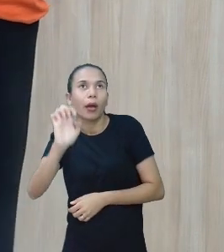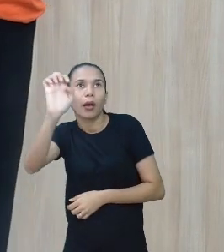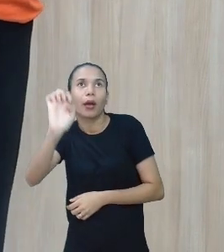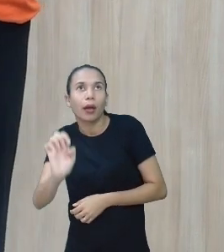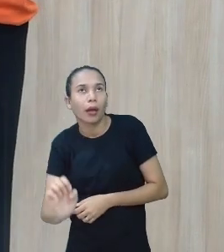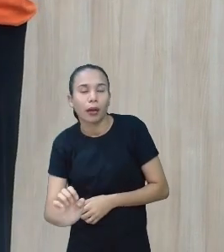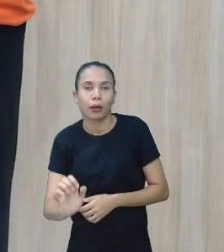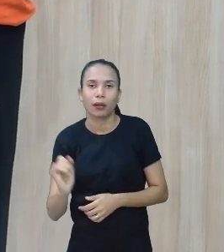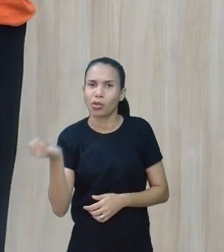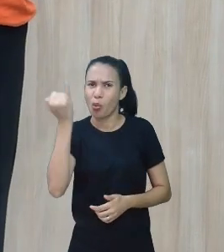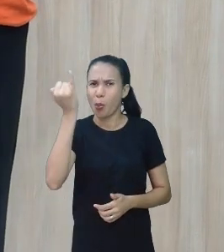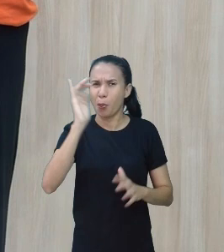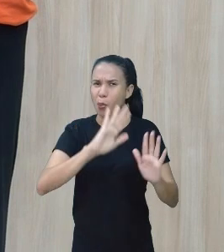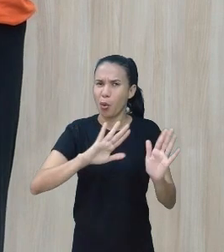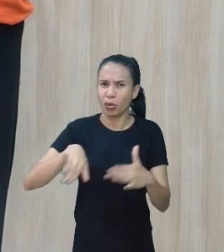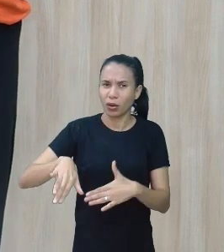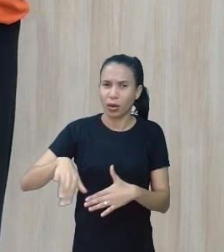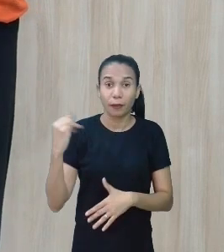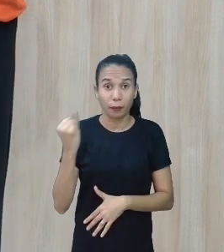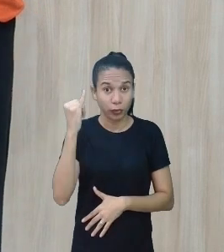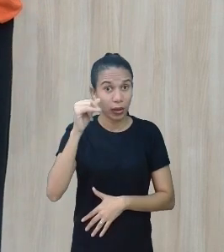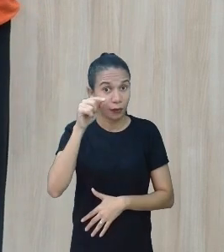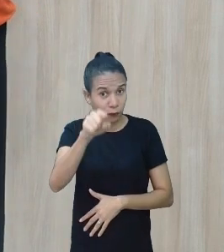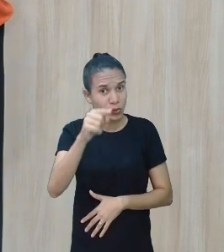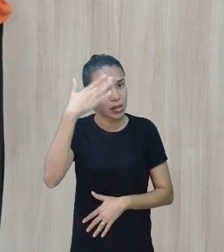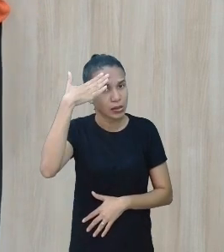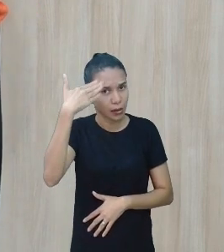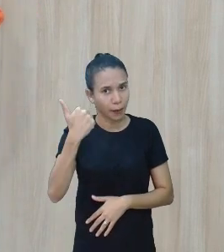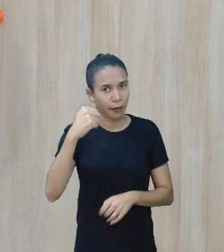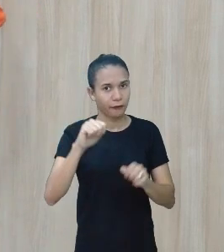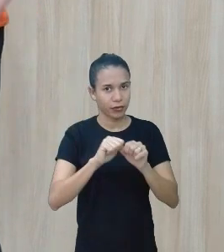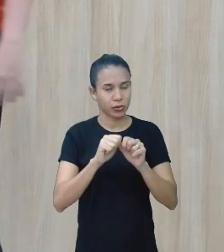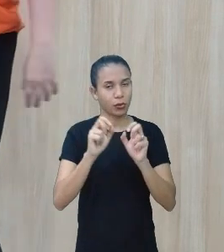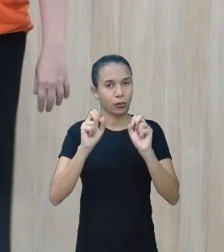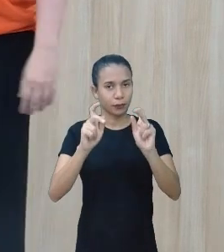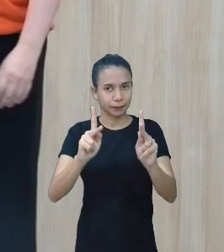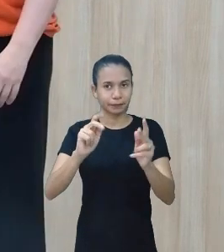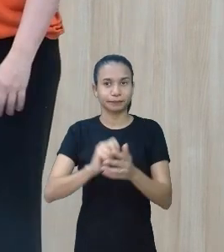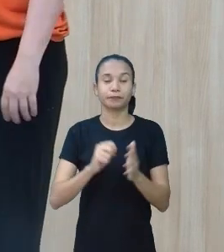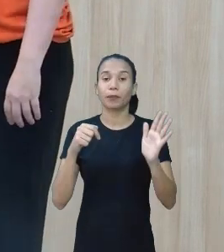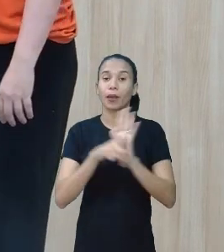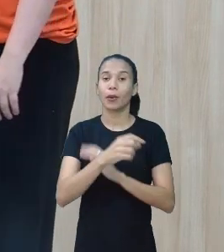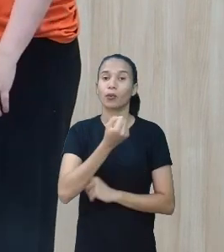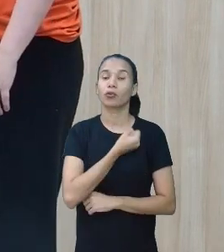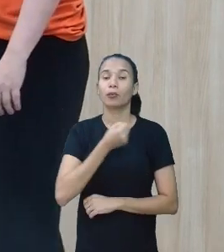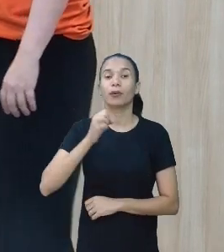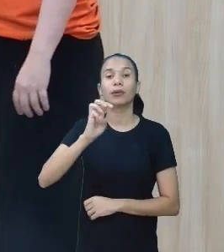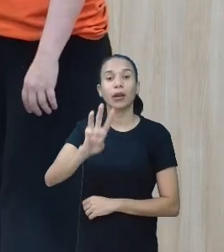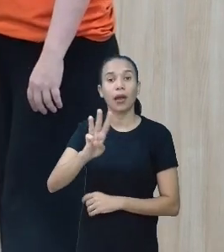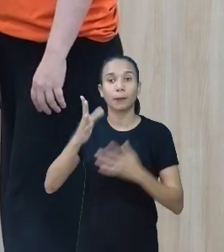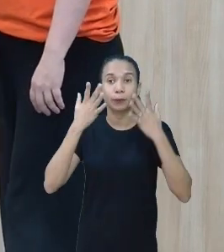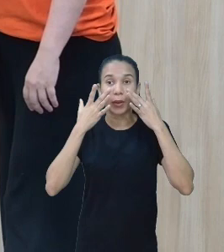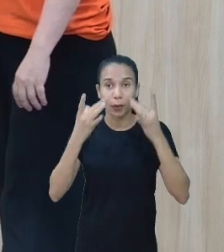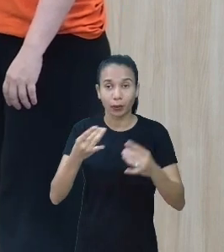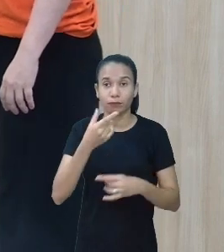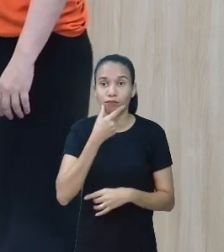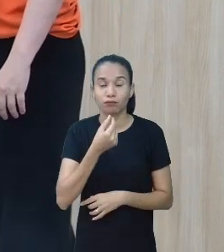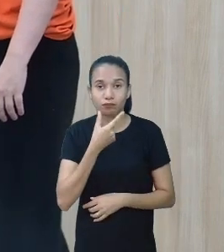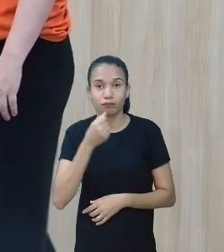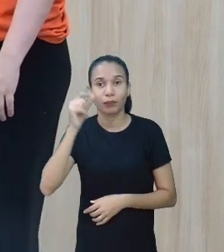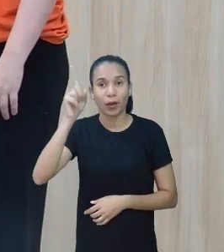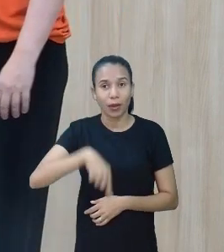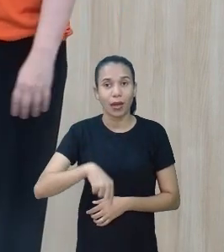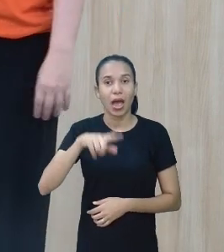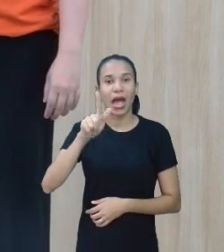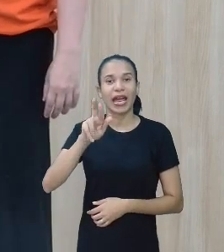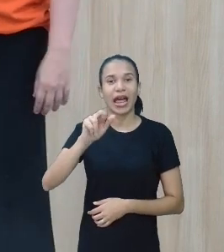Não importa, o que importa é que você saiba, ok? Então, terceira questão, o atento rapazote se